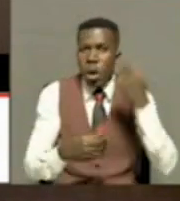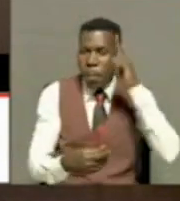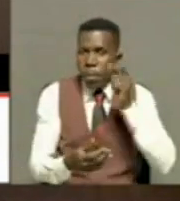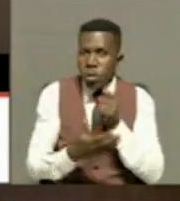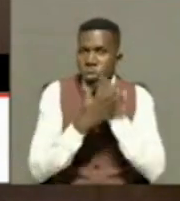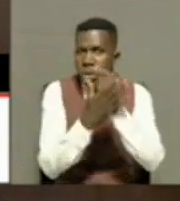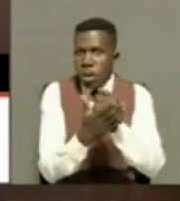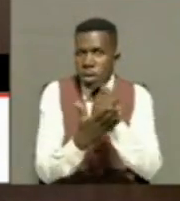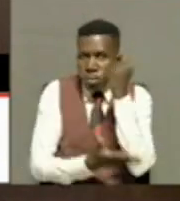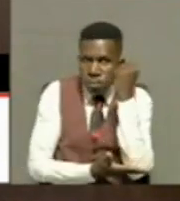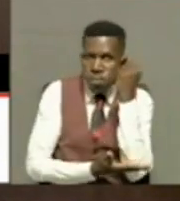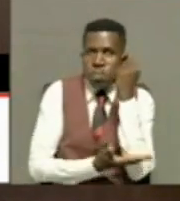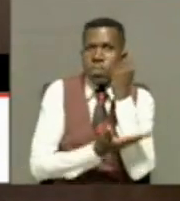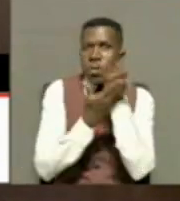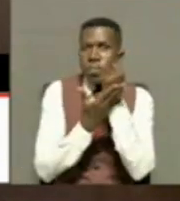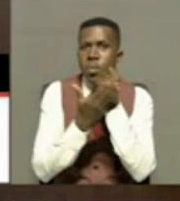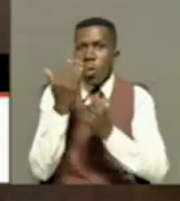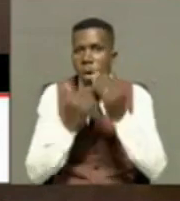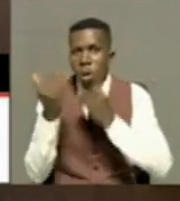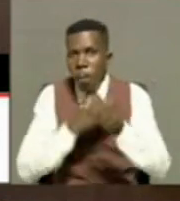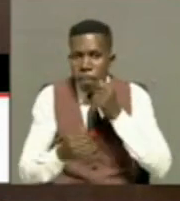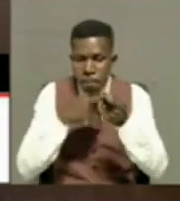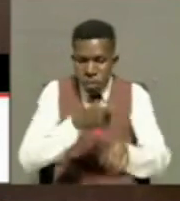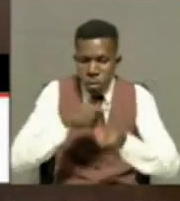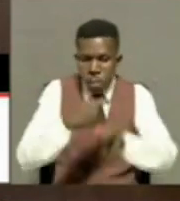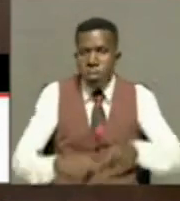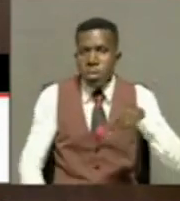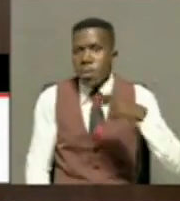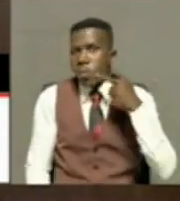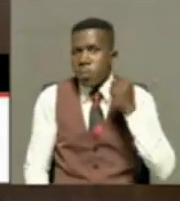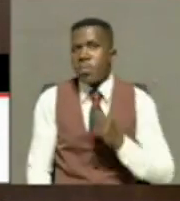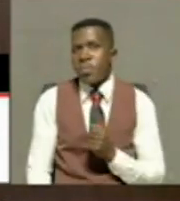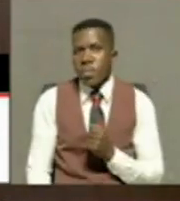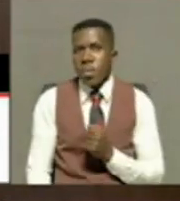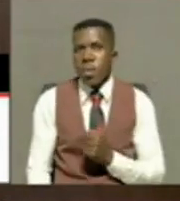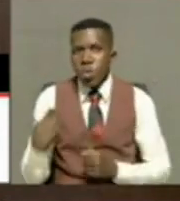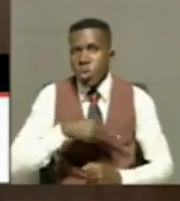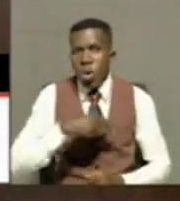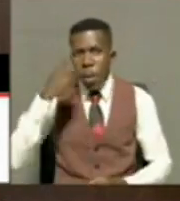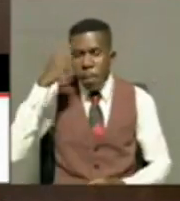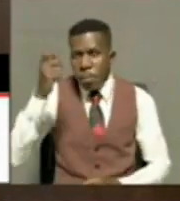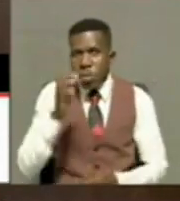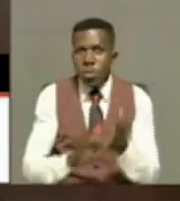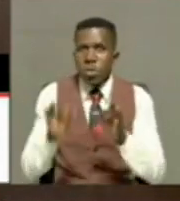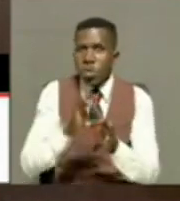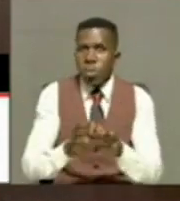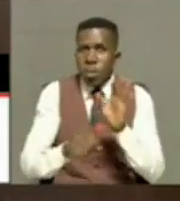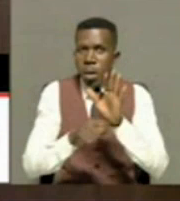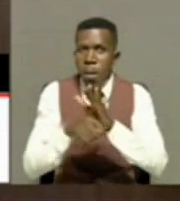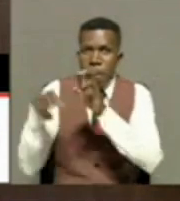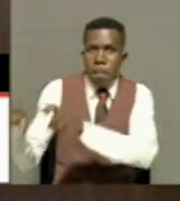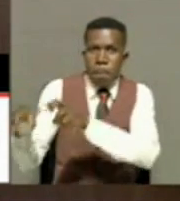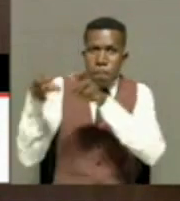da cadeia de valor de produção local, estamos a propor isenção de direitos, de modo